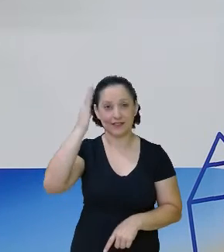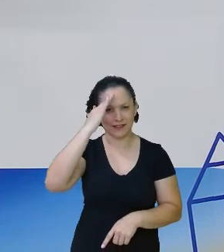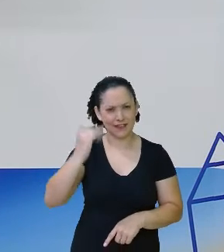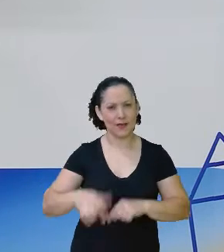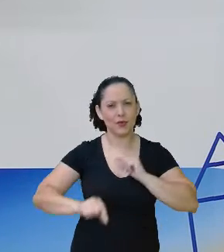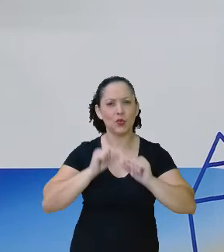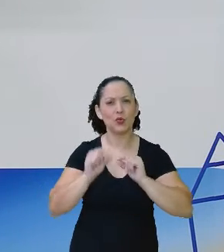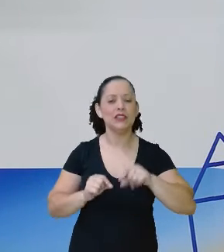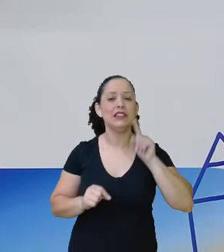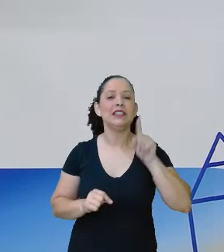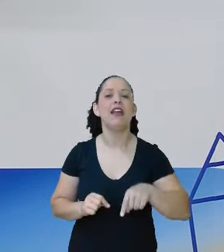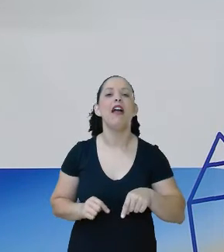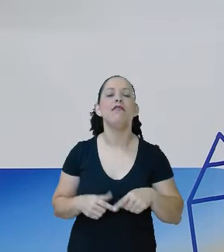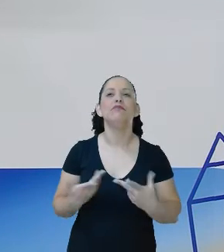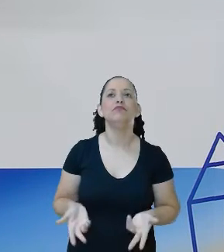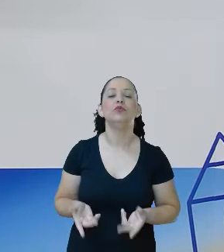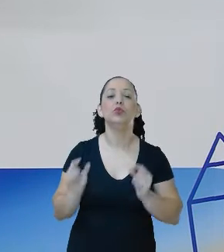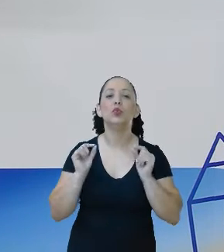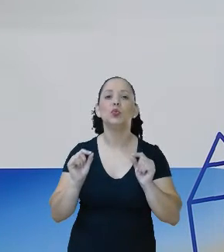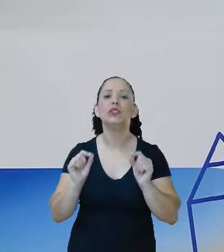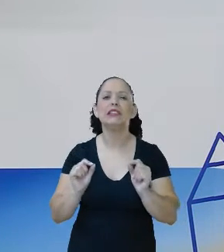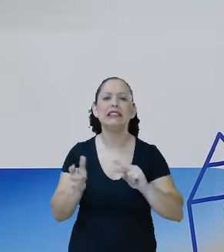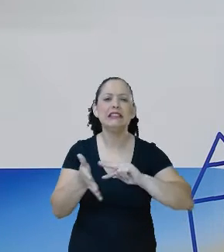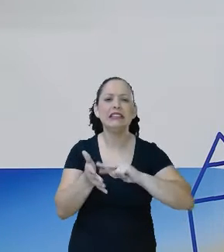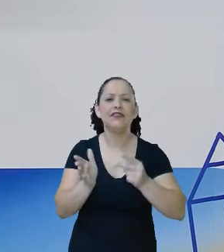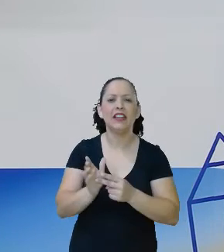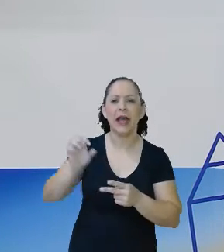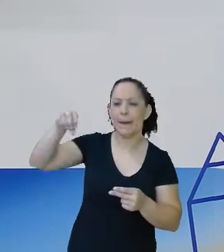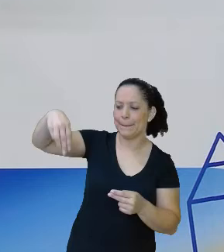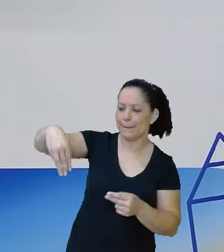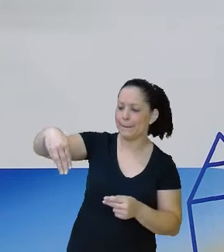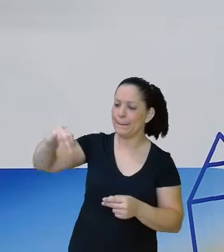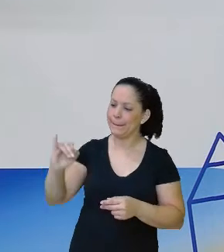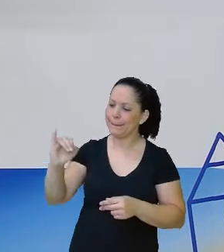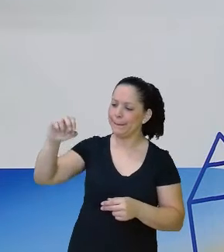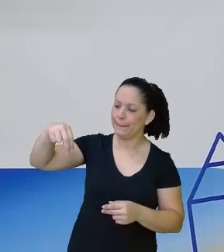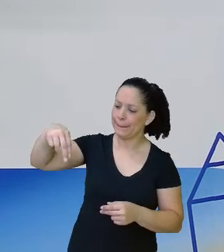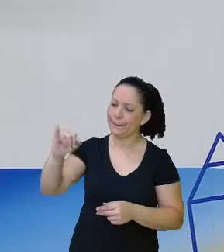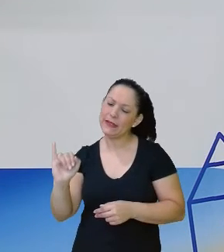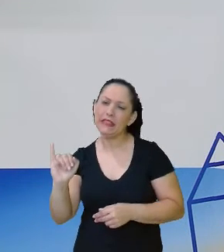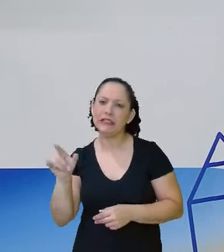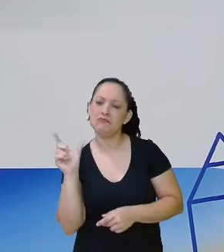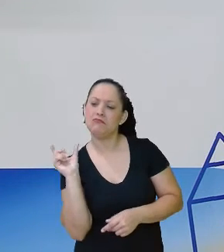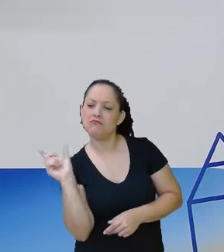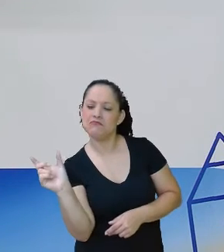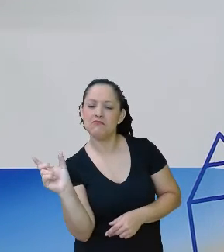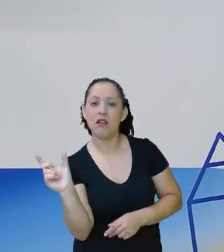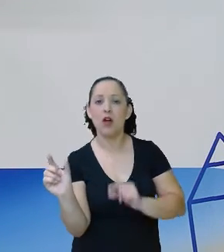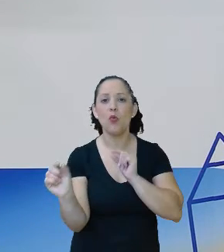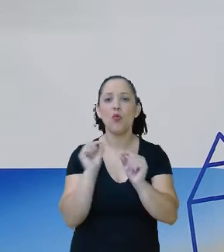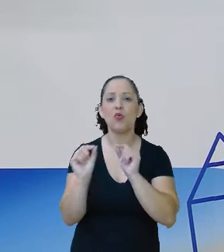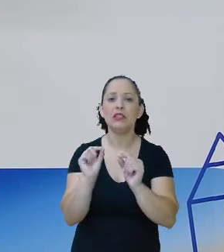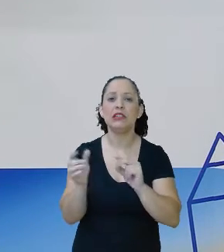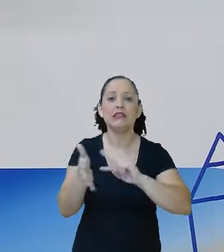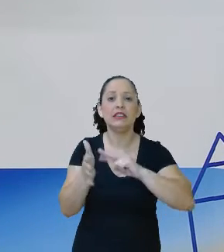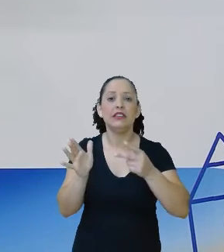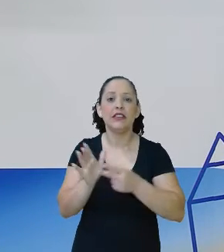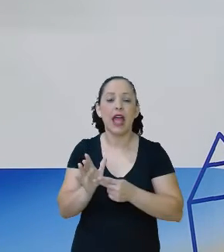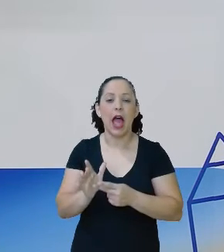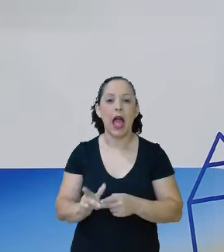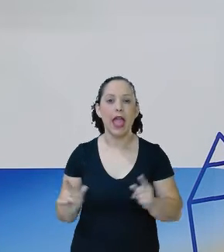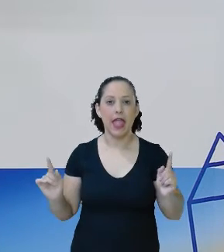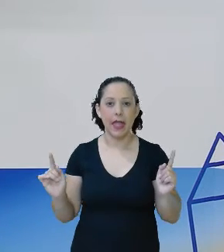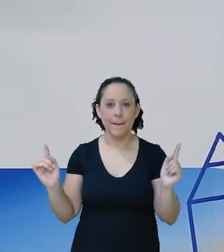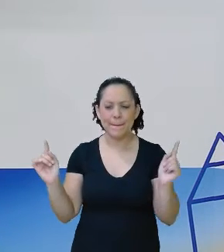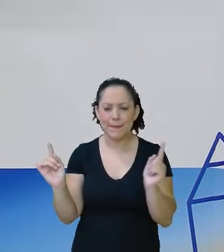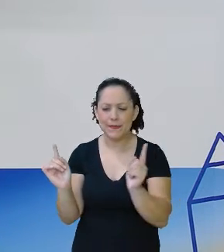o que significa a palavra mini. Uma coisa mini é grande ou pequena? E vocês